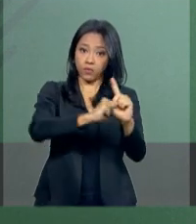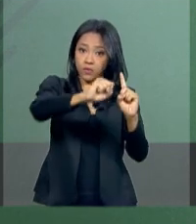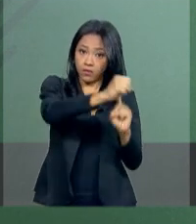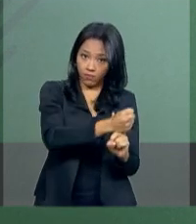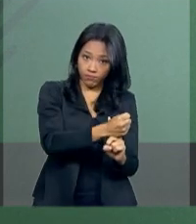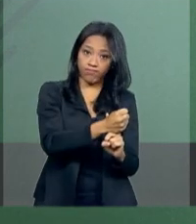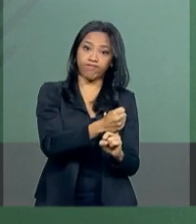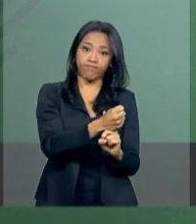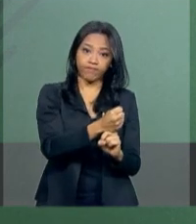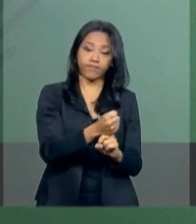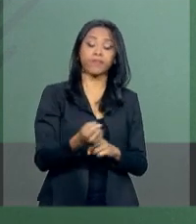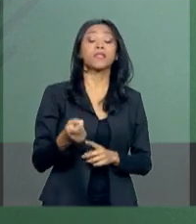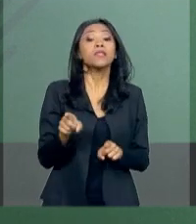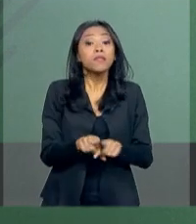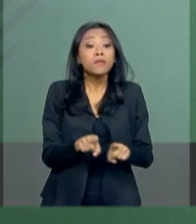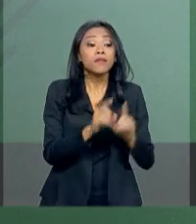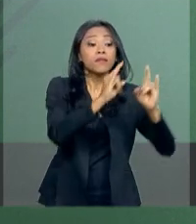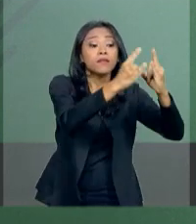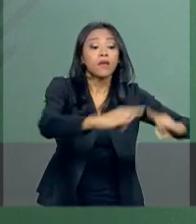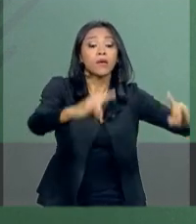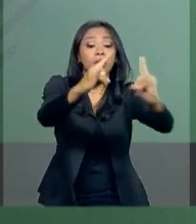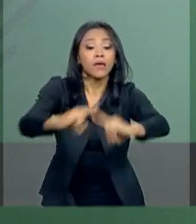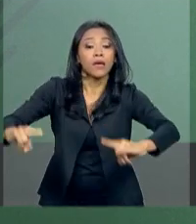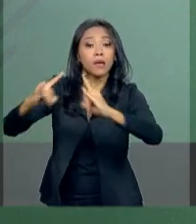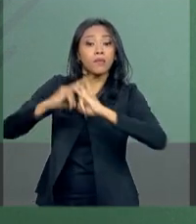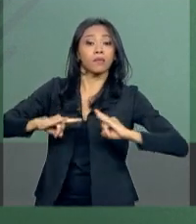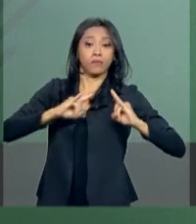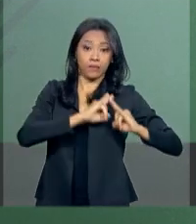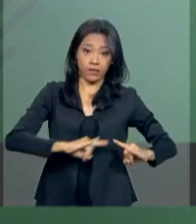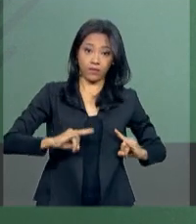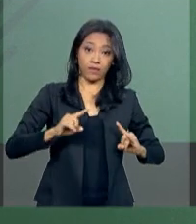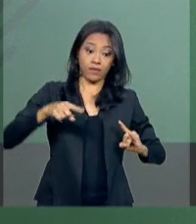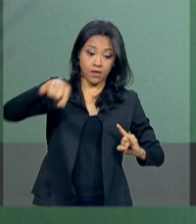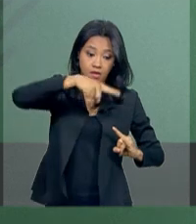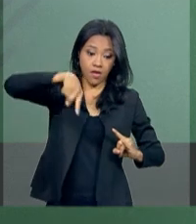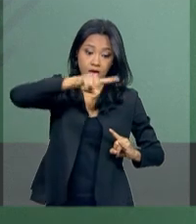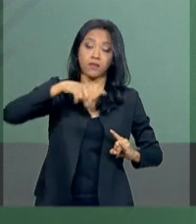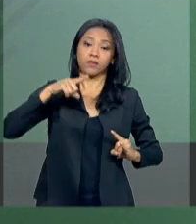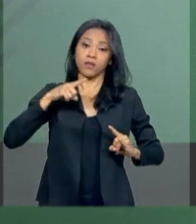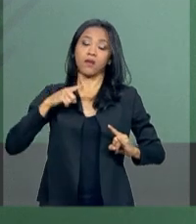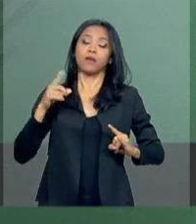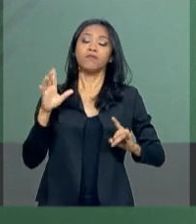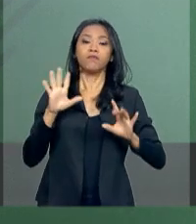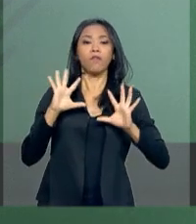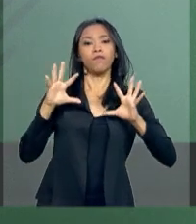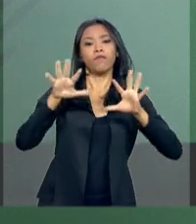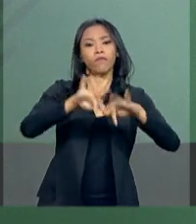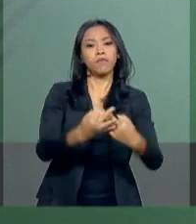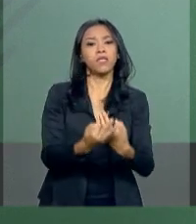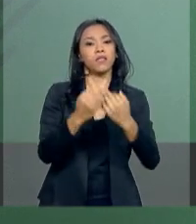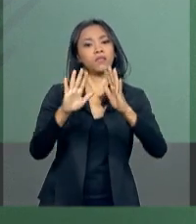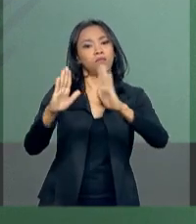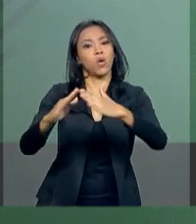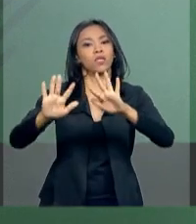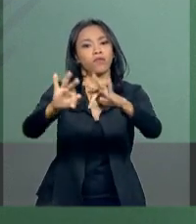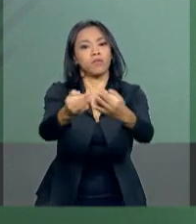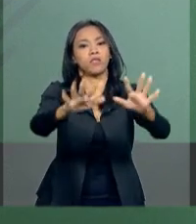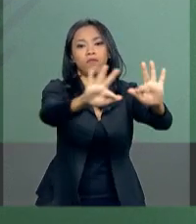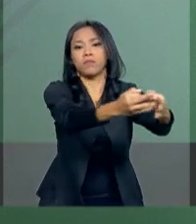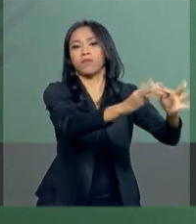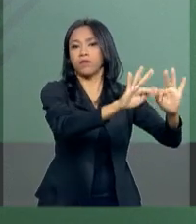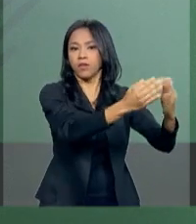em abrigos que recebem as famílias de imigrantes um